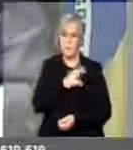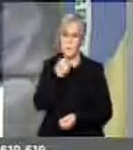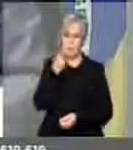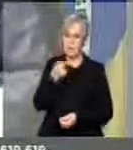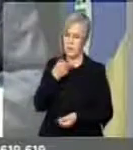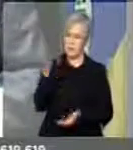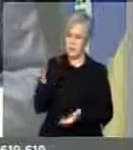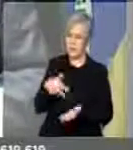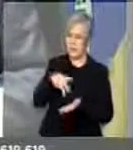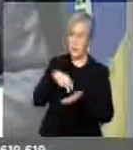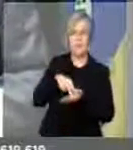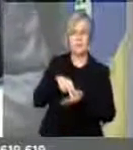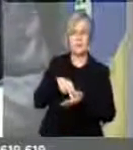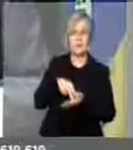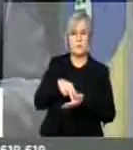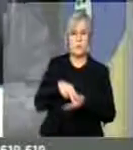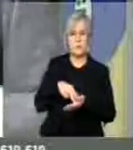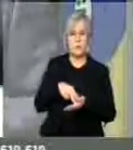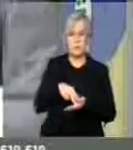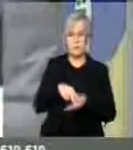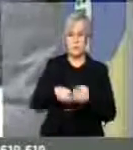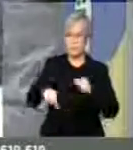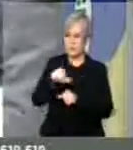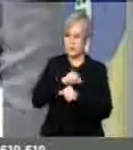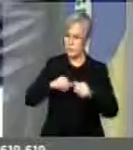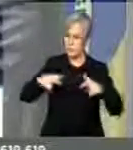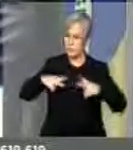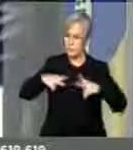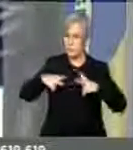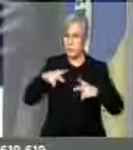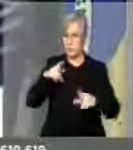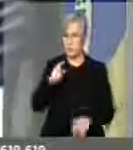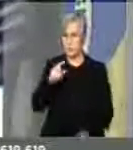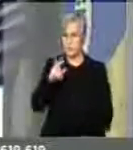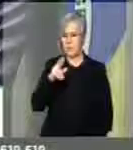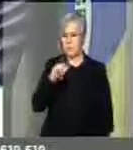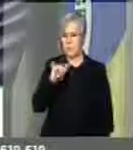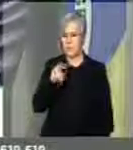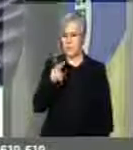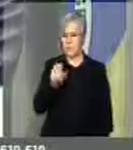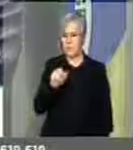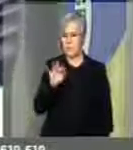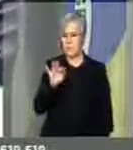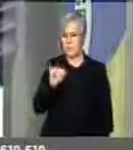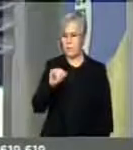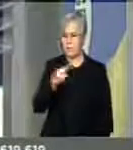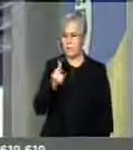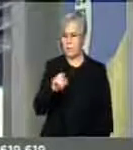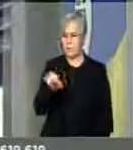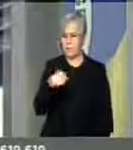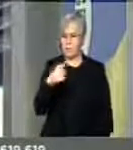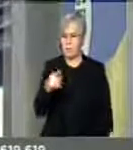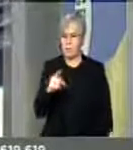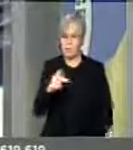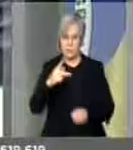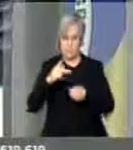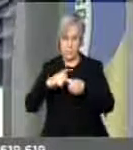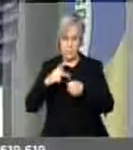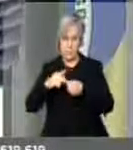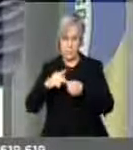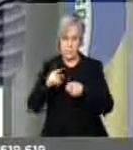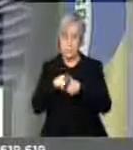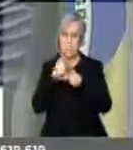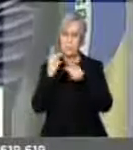aqui falar de privatização da Petrobras e de governo golpista. Eu